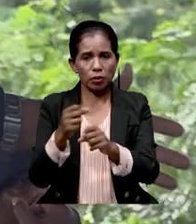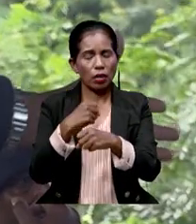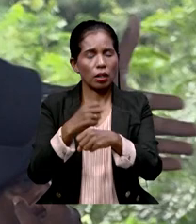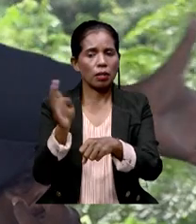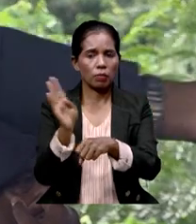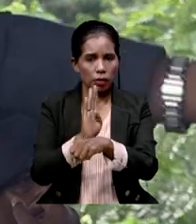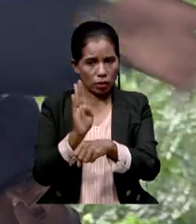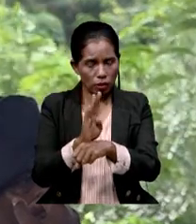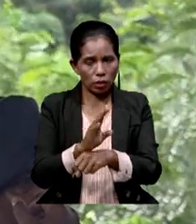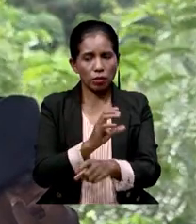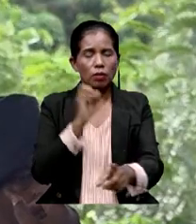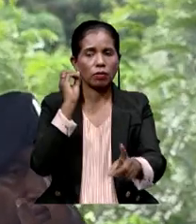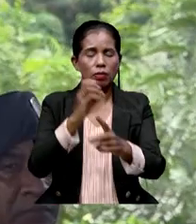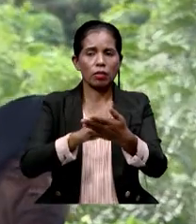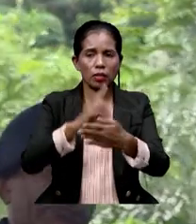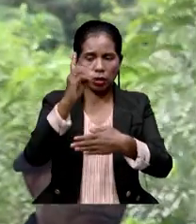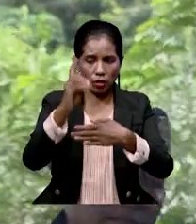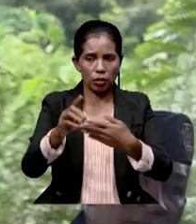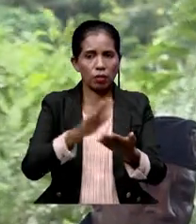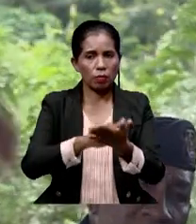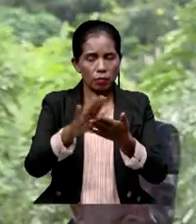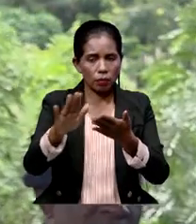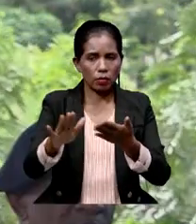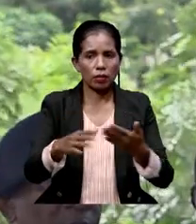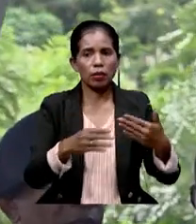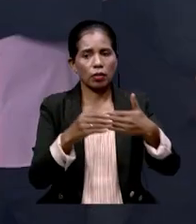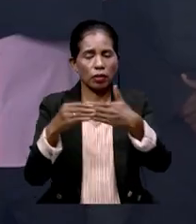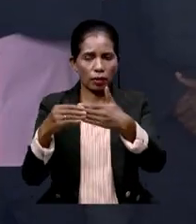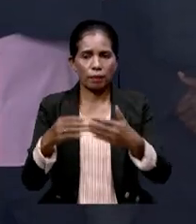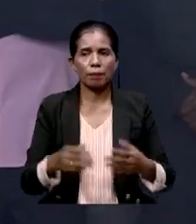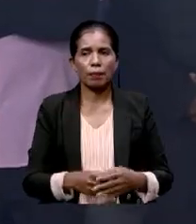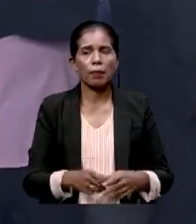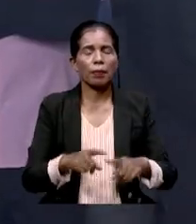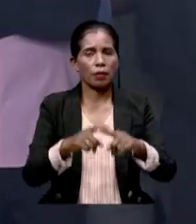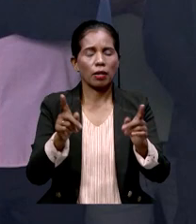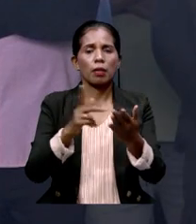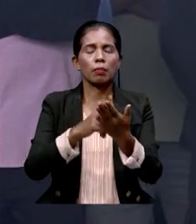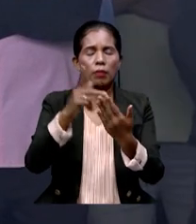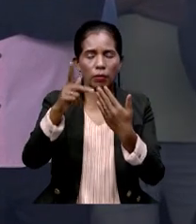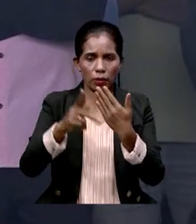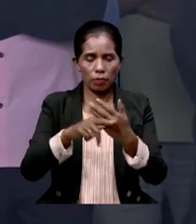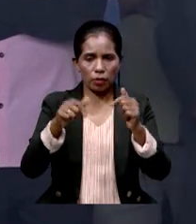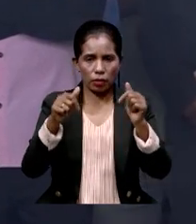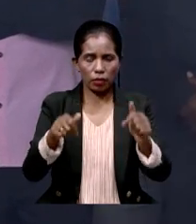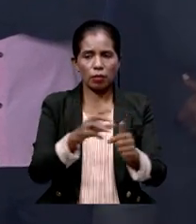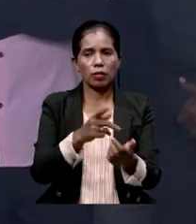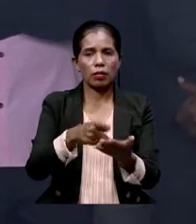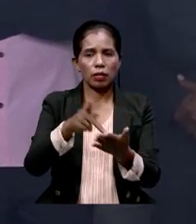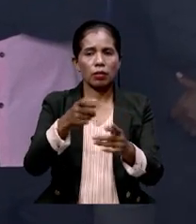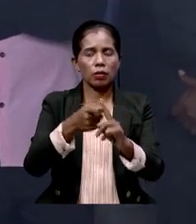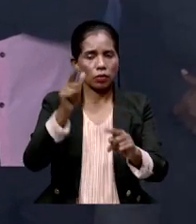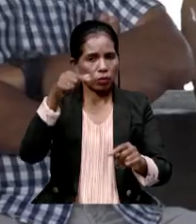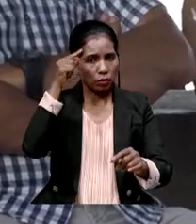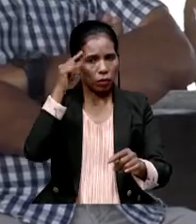ho objetivo atu desenvolve kapital dili sai mos no organizado. Maibe programa eviksaun no despejo administrativo husi